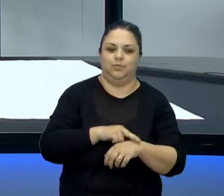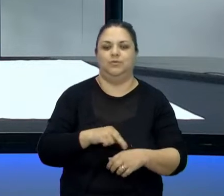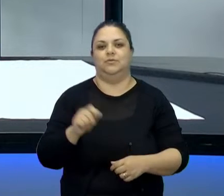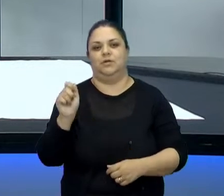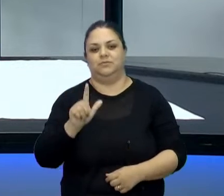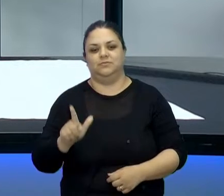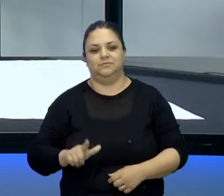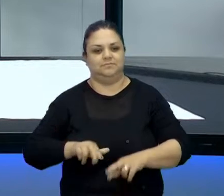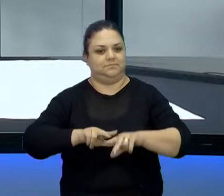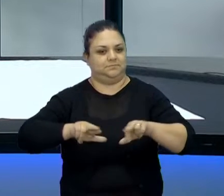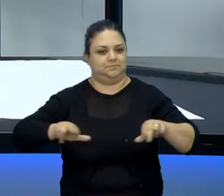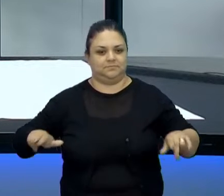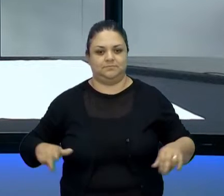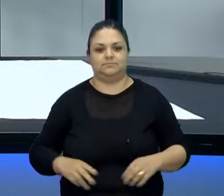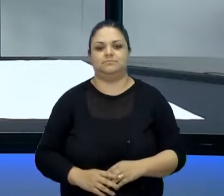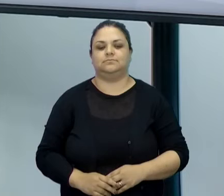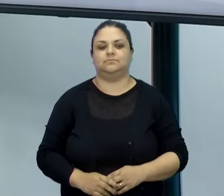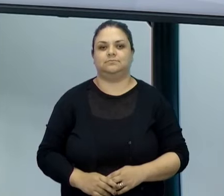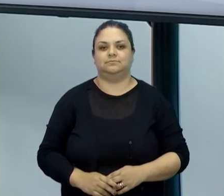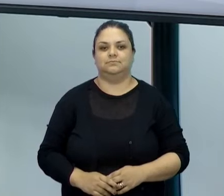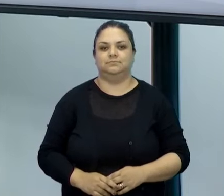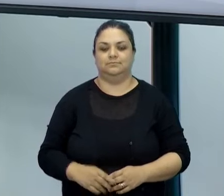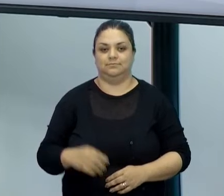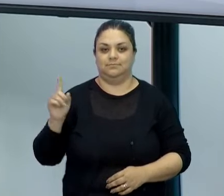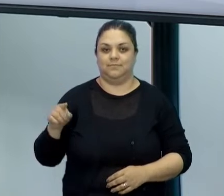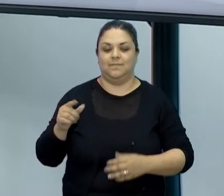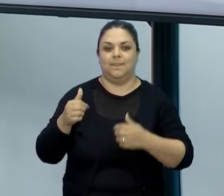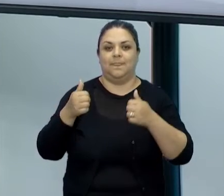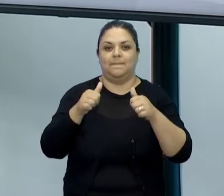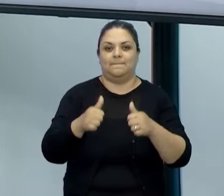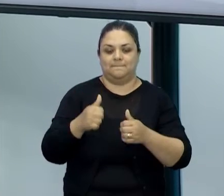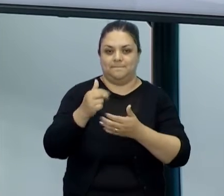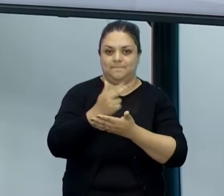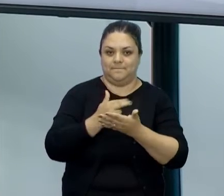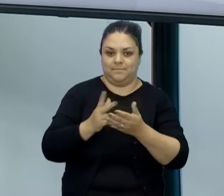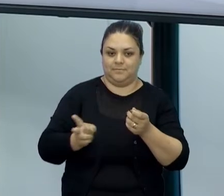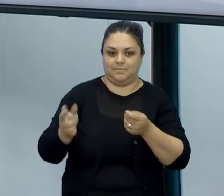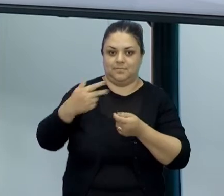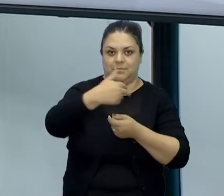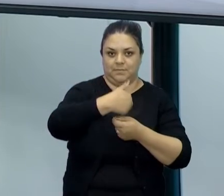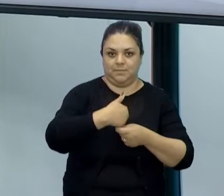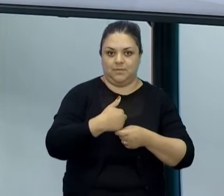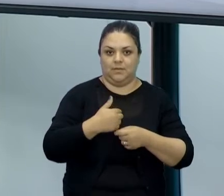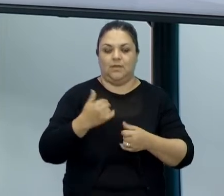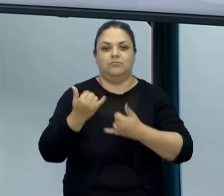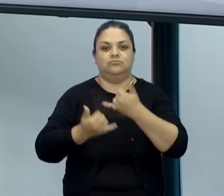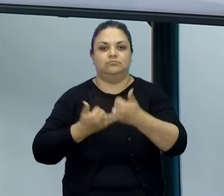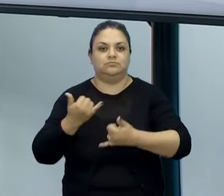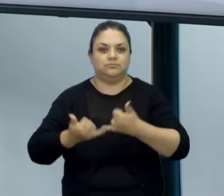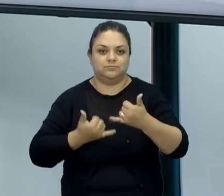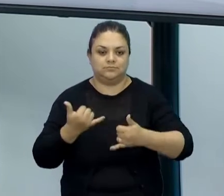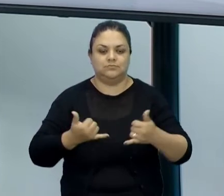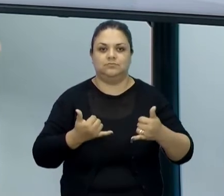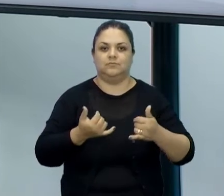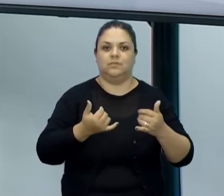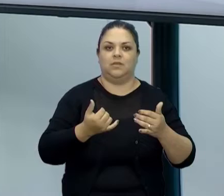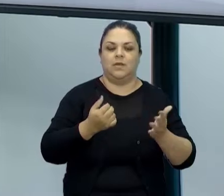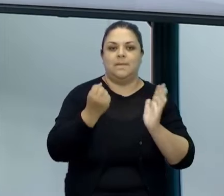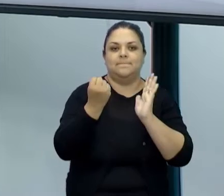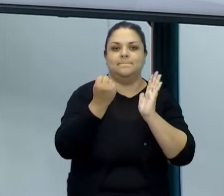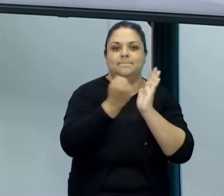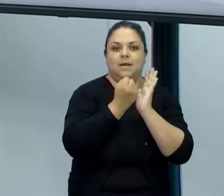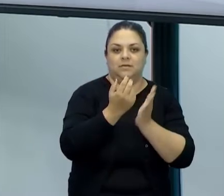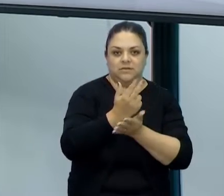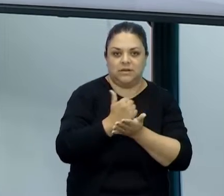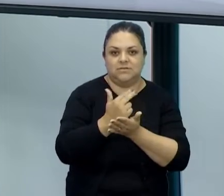enfim, que são figuras que nós utilizamos aí para montar o fluxograma de forma material. Então a gente já aprendeu